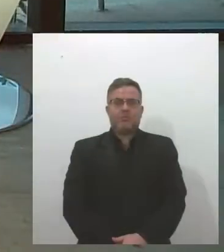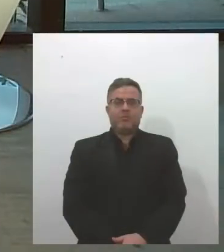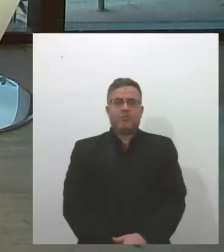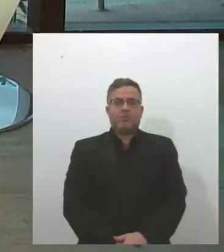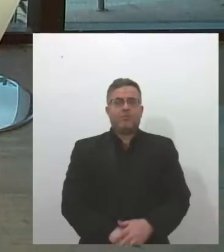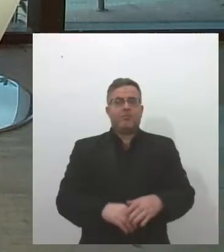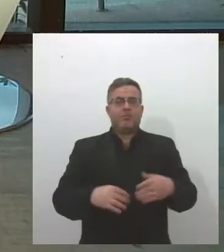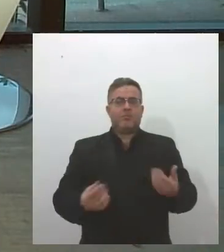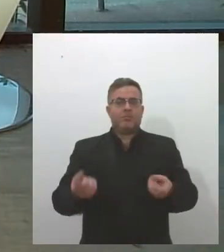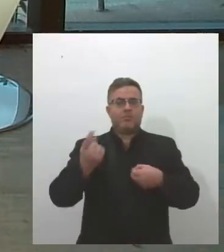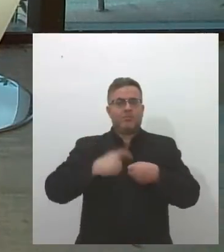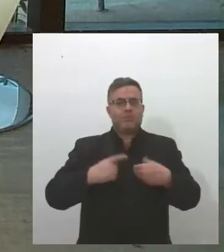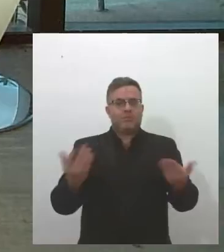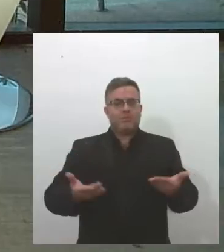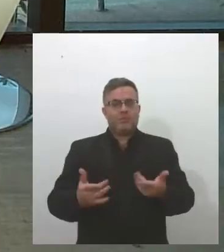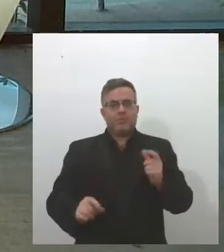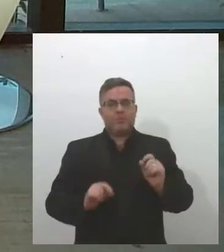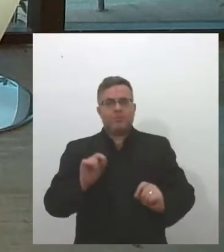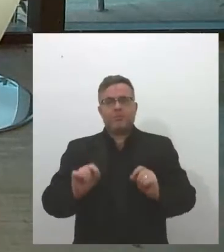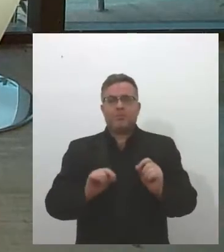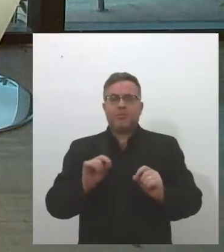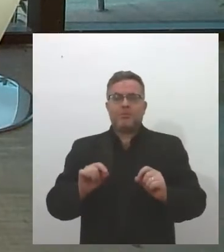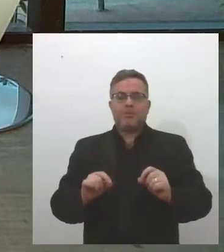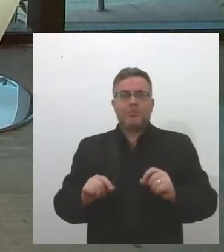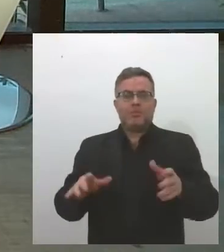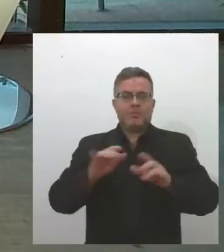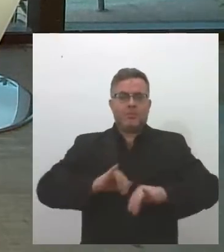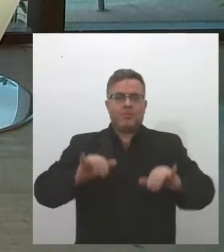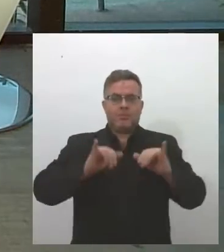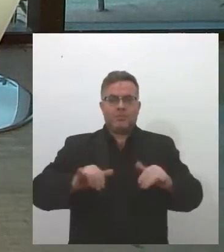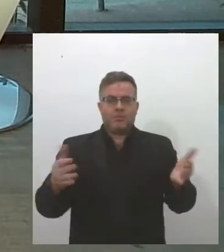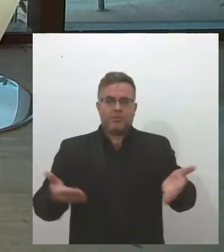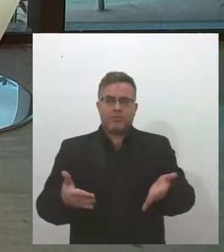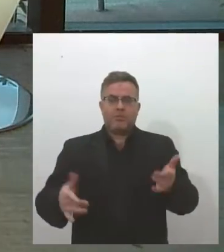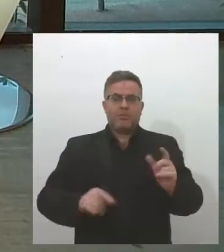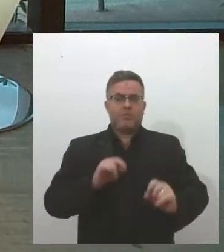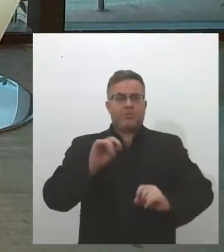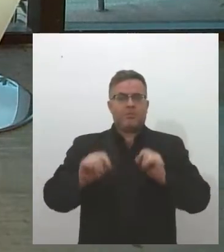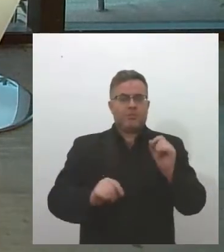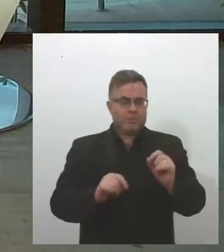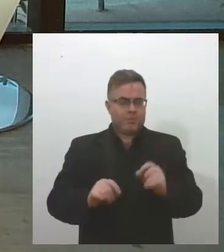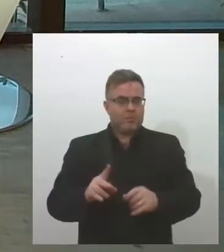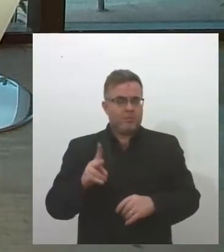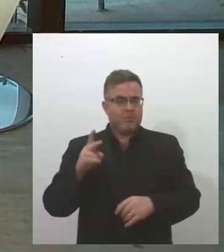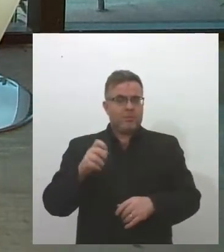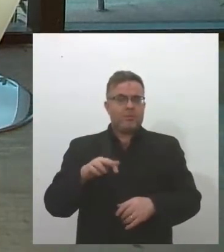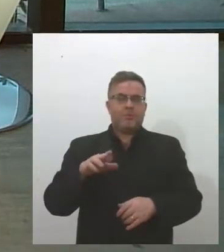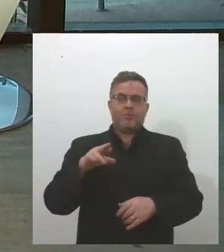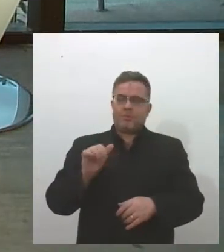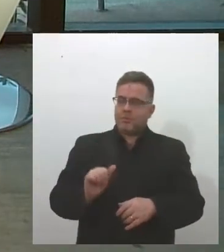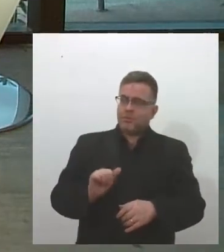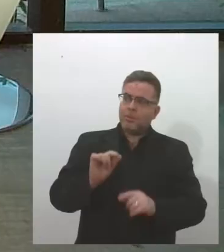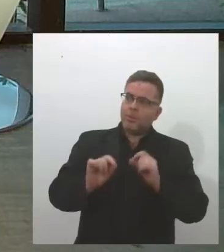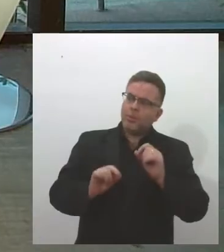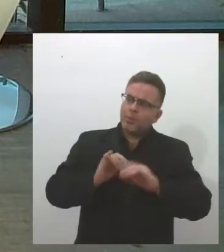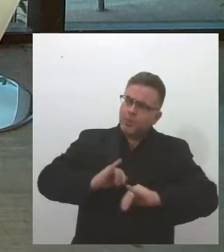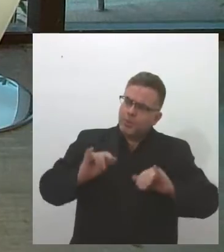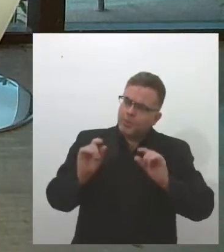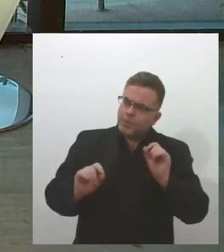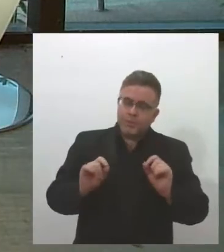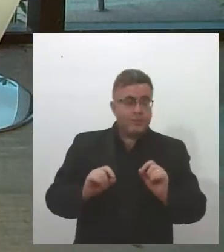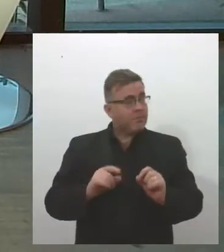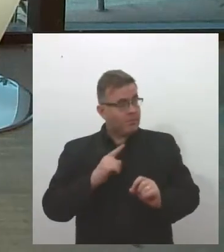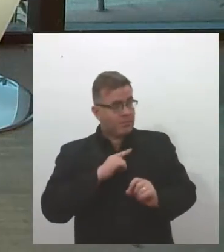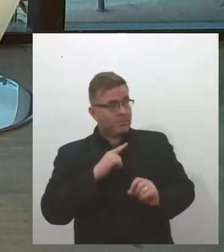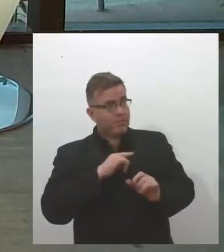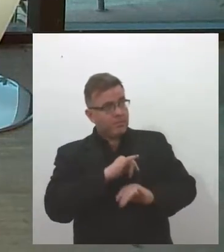Estamos de volta agora para as notícias do dia com a Valquíria Miron. Mas antes, você tem notícia para a gente, tem né, Cátia? Tem notícia para mim. Para